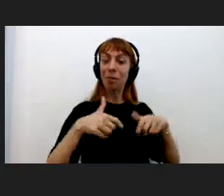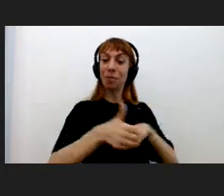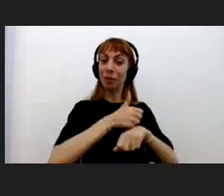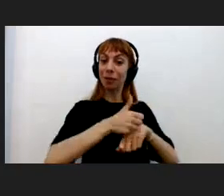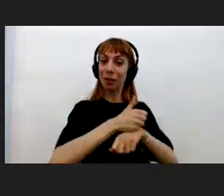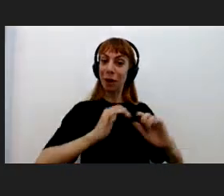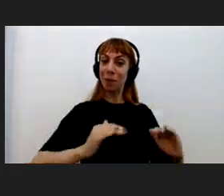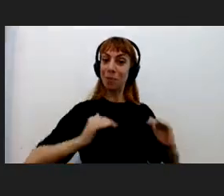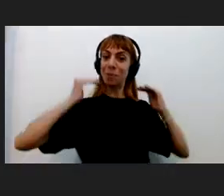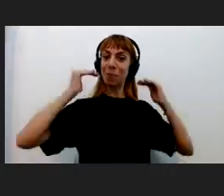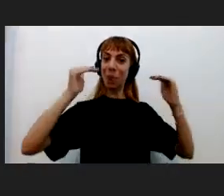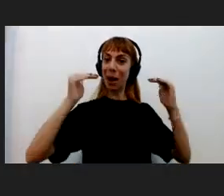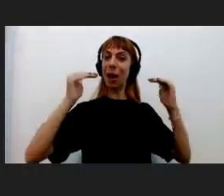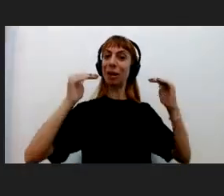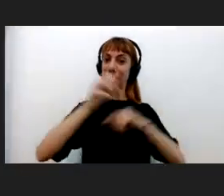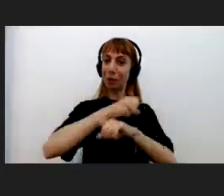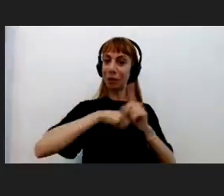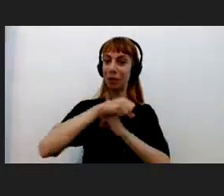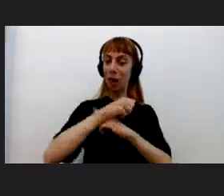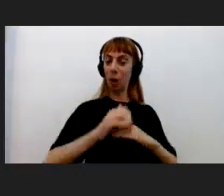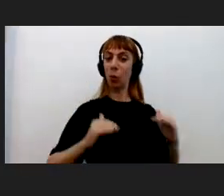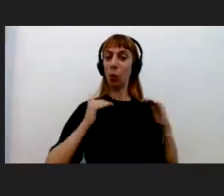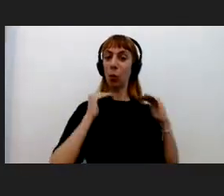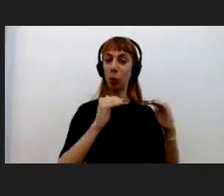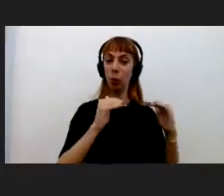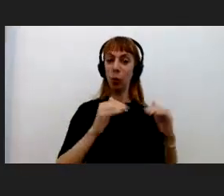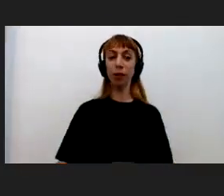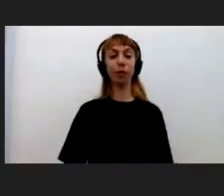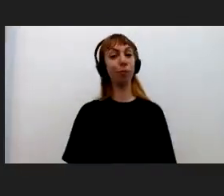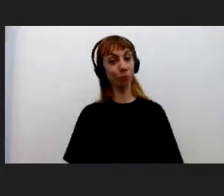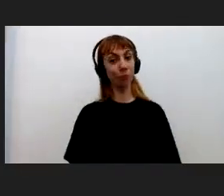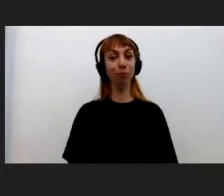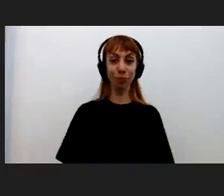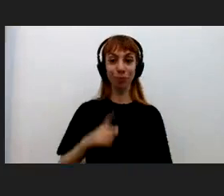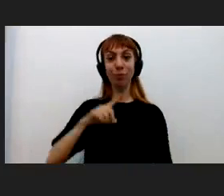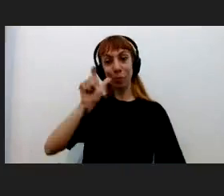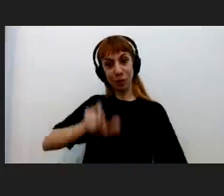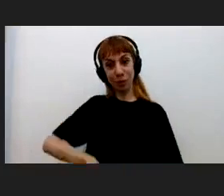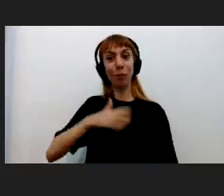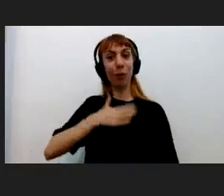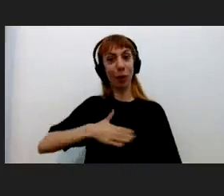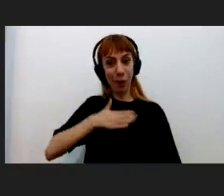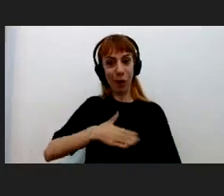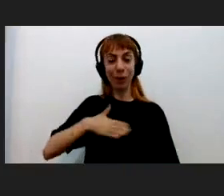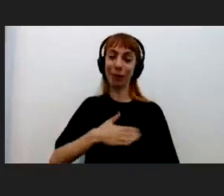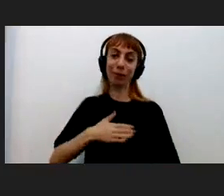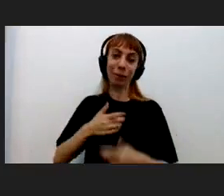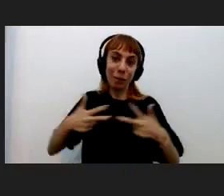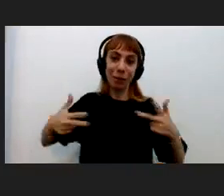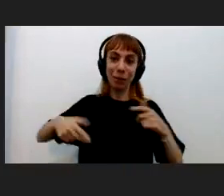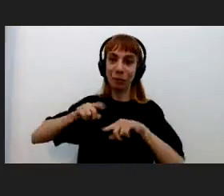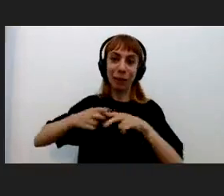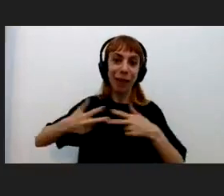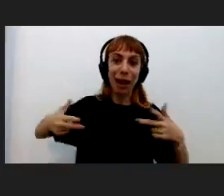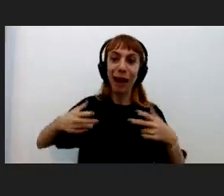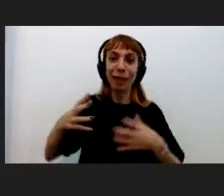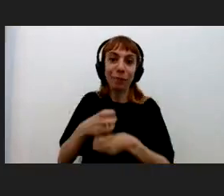social. Para quem gosta, né, de bens materiais, conquistar um carro, conquistar um meio de locomoção,